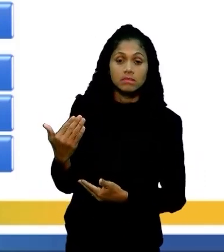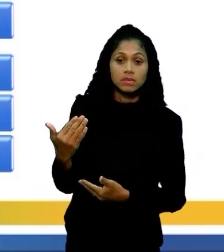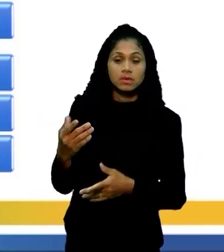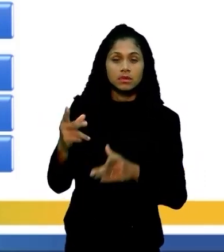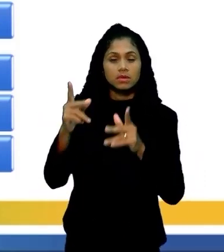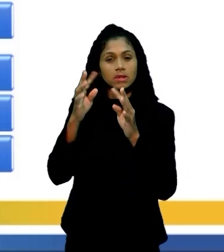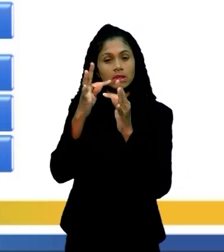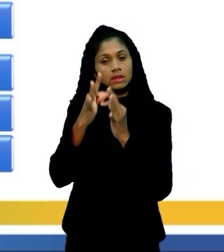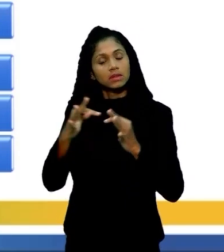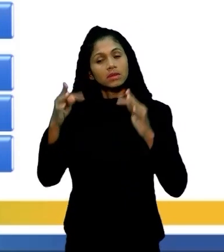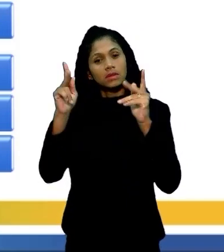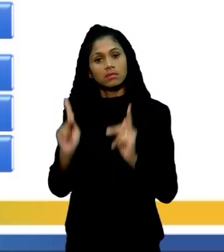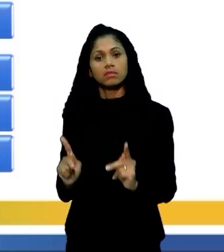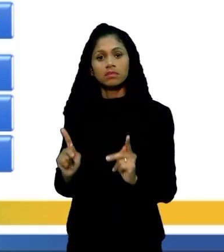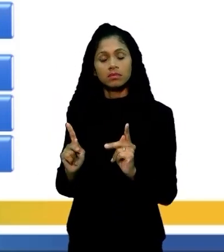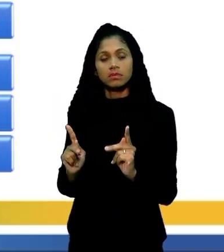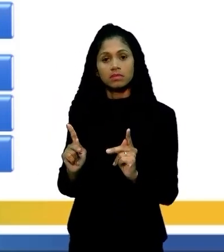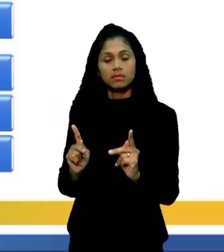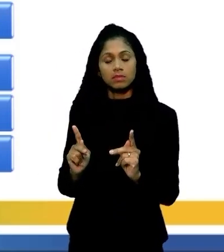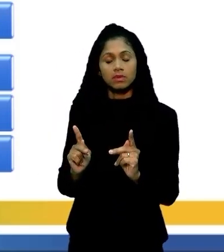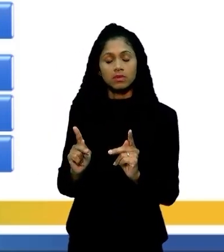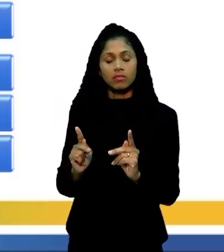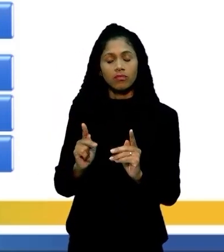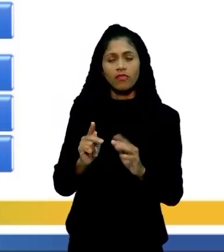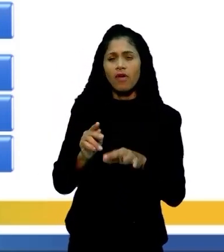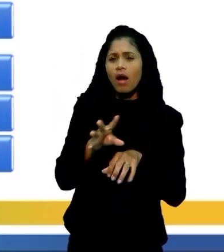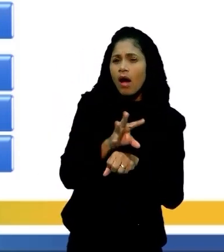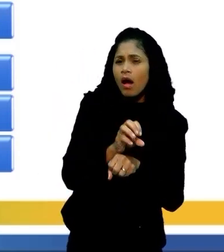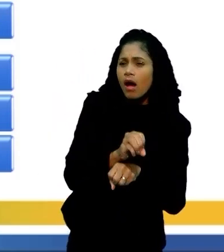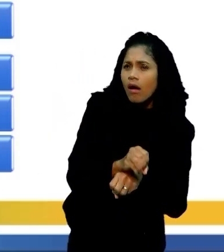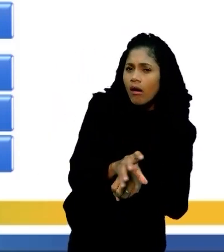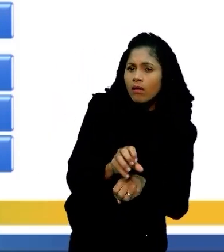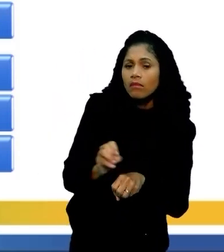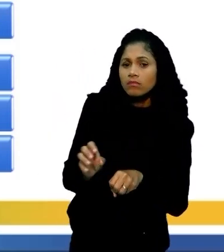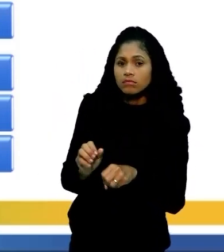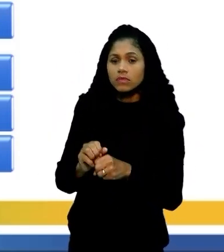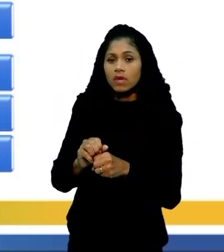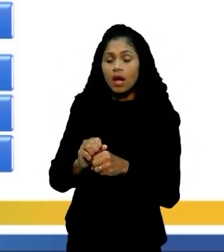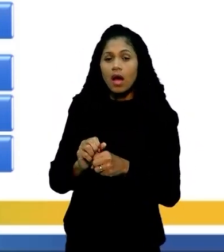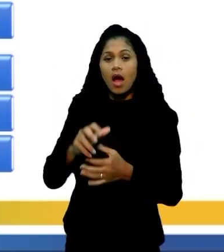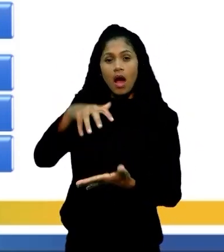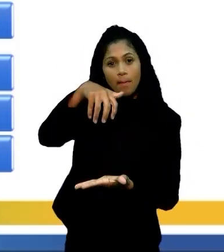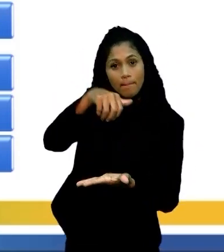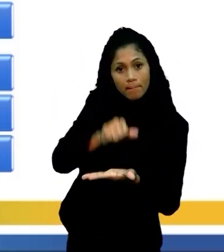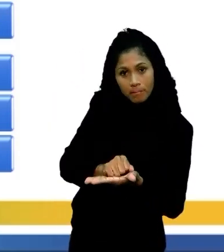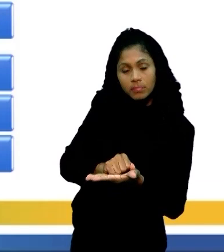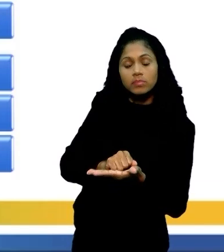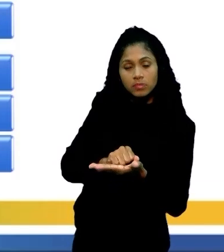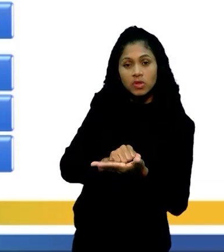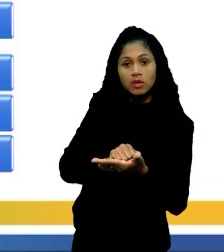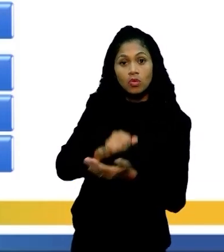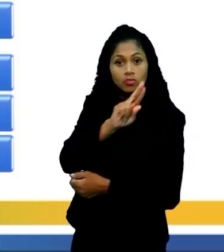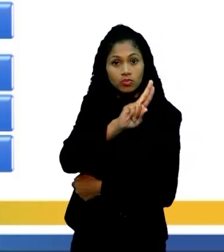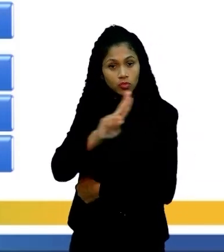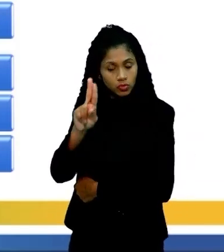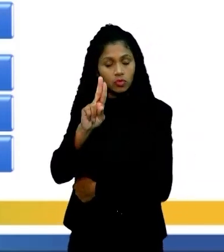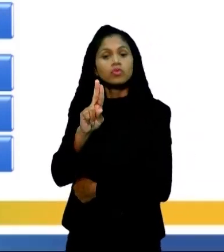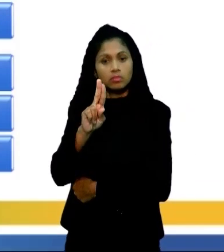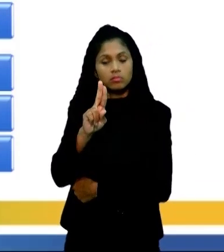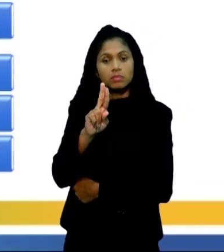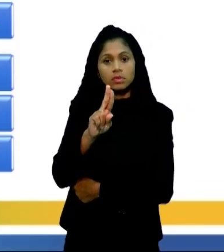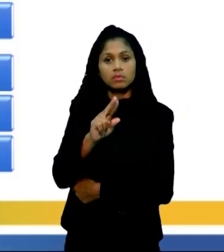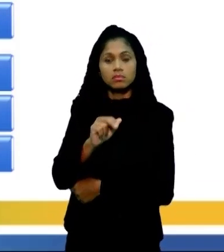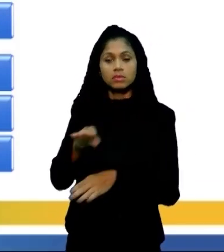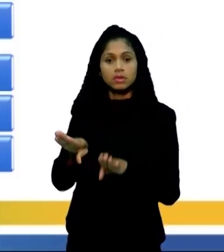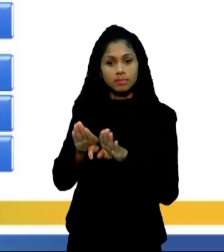tabela periódica ela vai nos fornecer o símbolo e o nome do elemento. As características físicas,